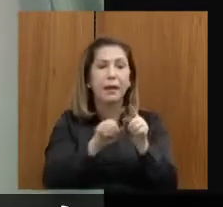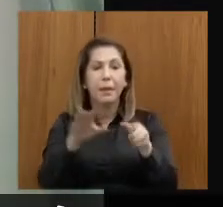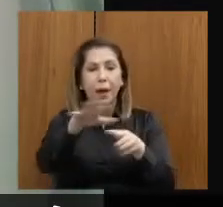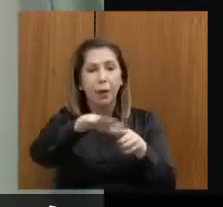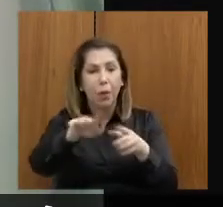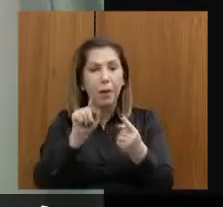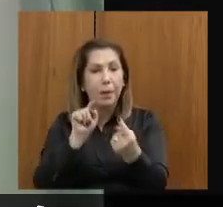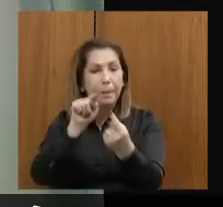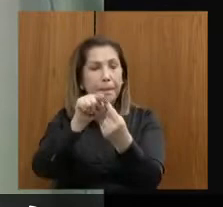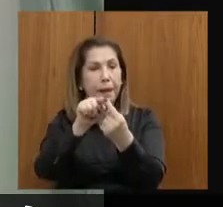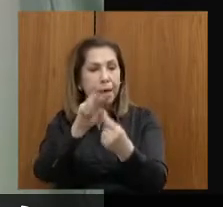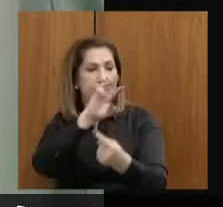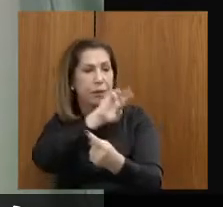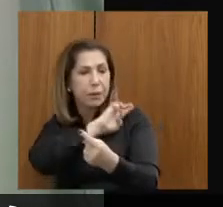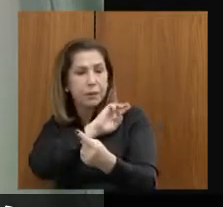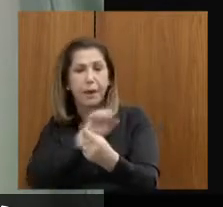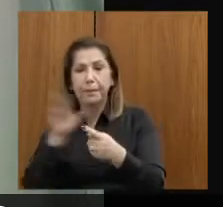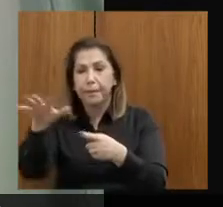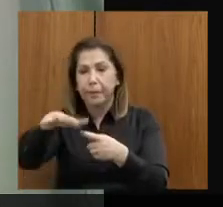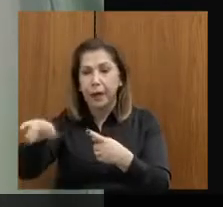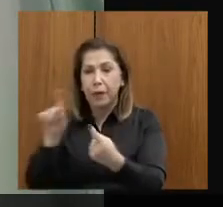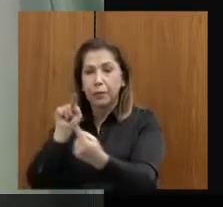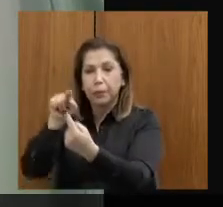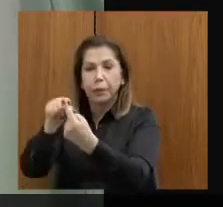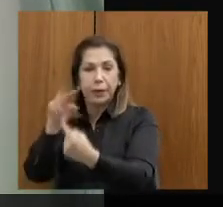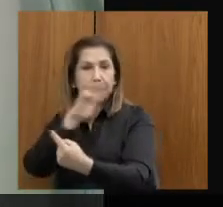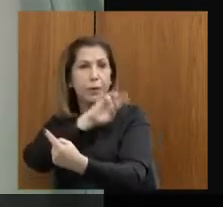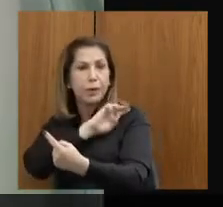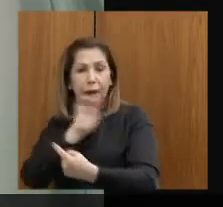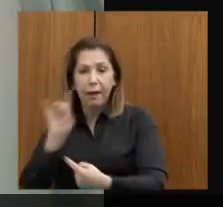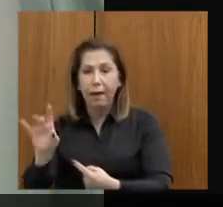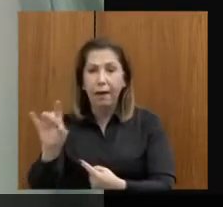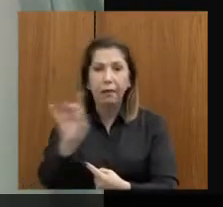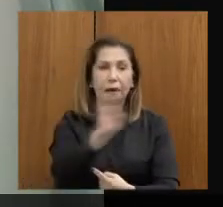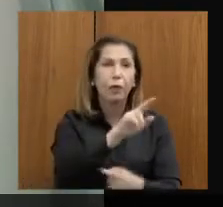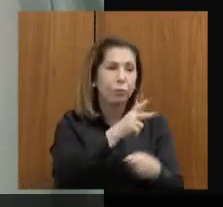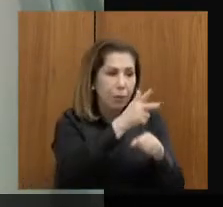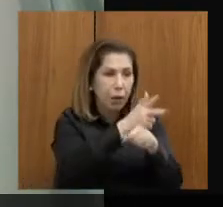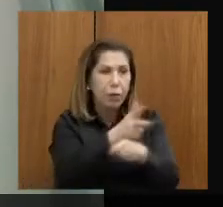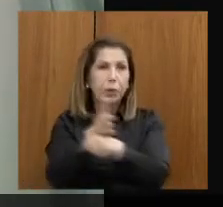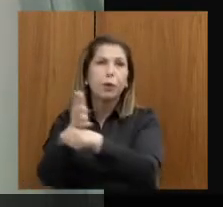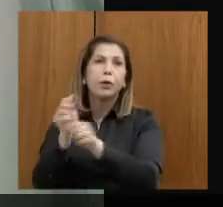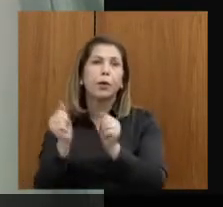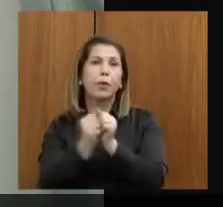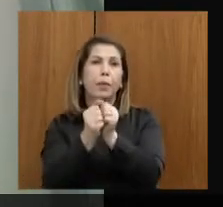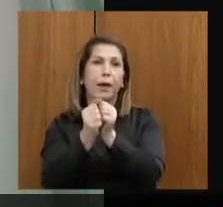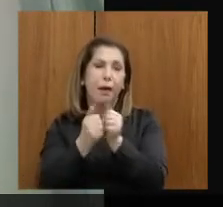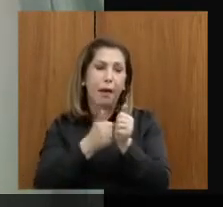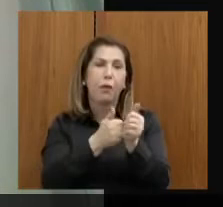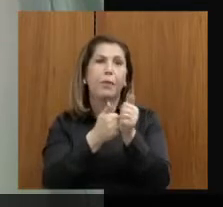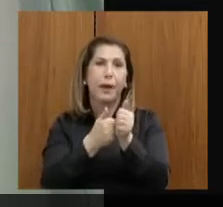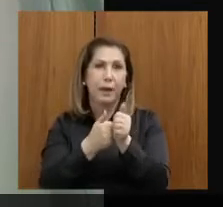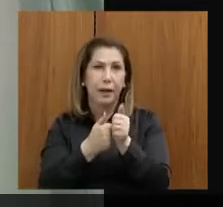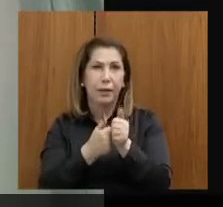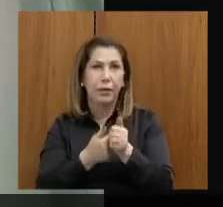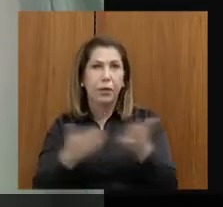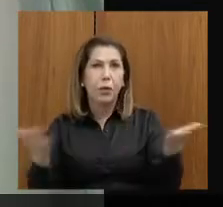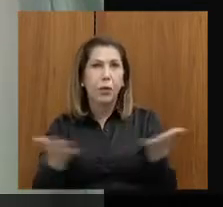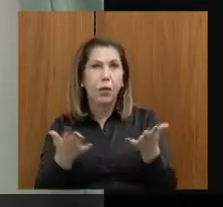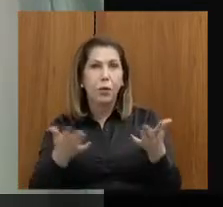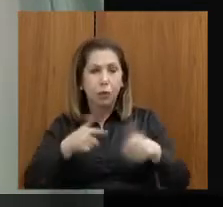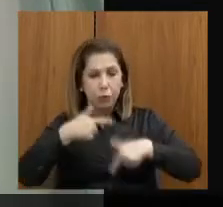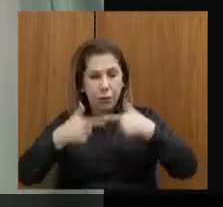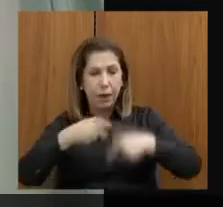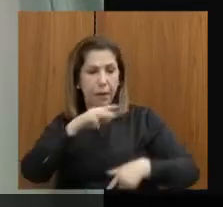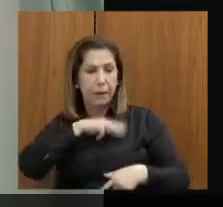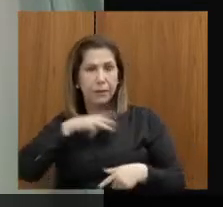obrigação de pegar uma matriz de responsabilidades conterrâneo mas periódica de monitoramento dessas pessoas que já são de outra atuação